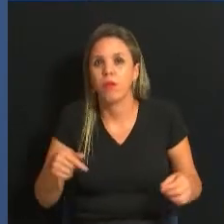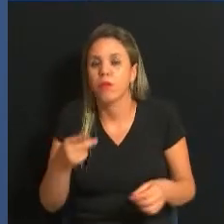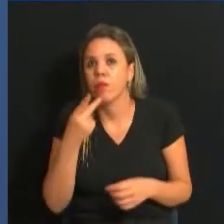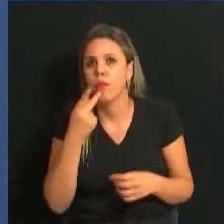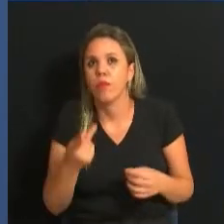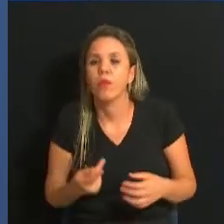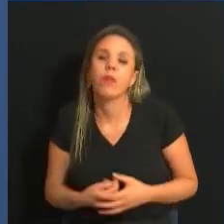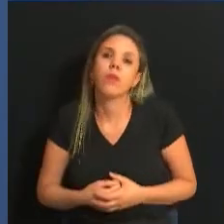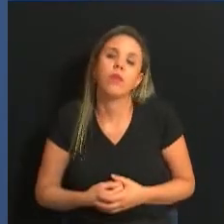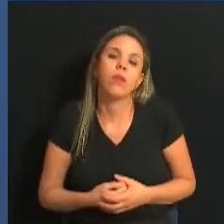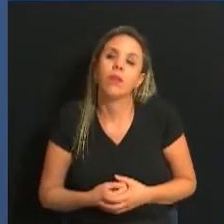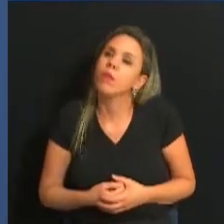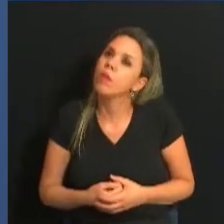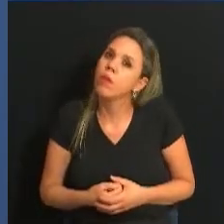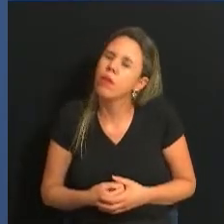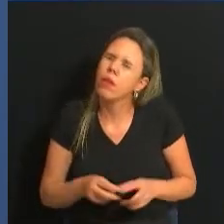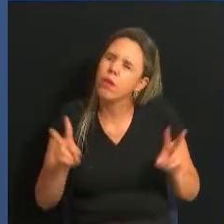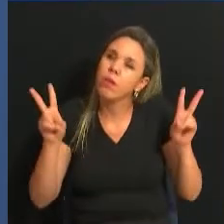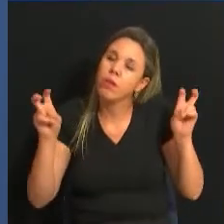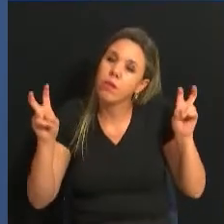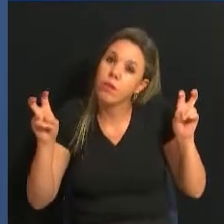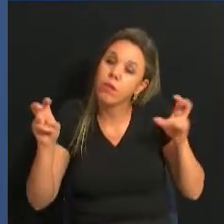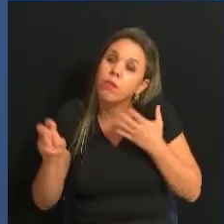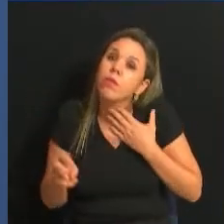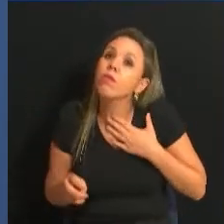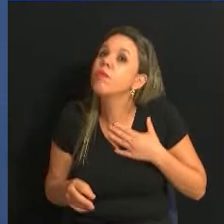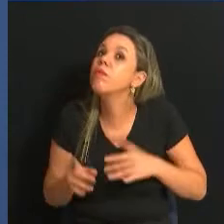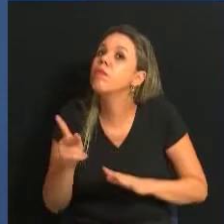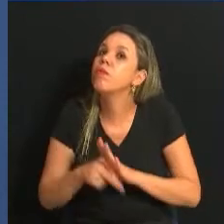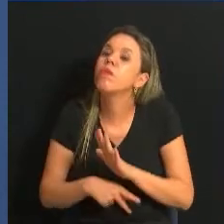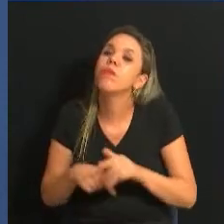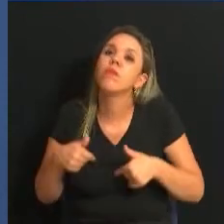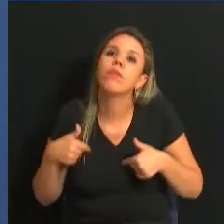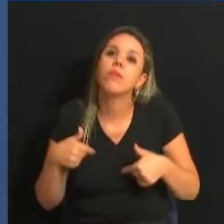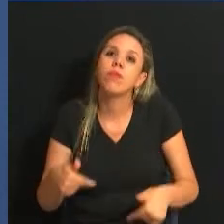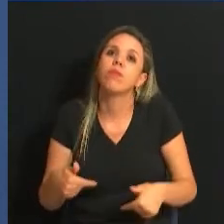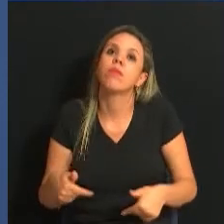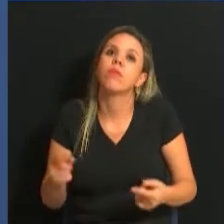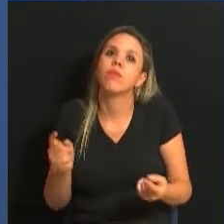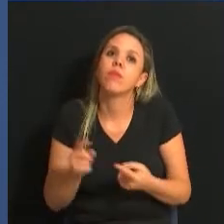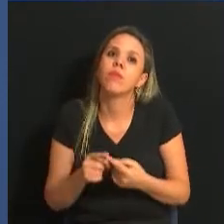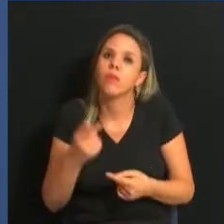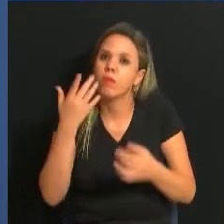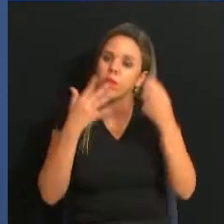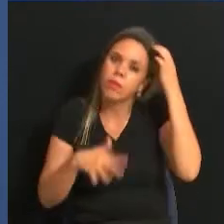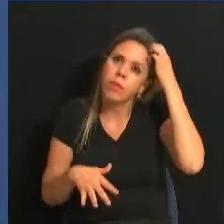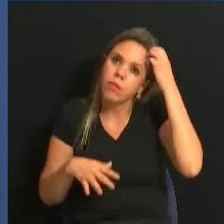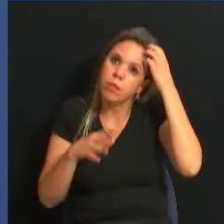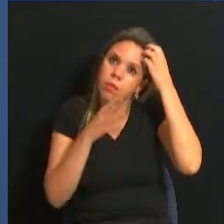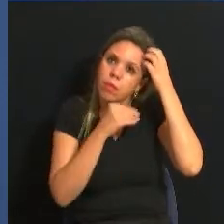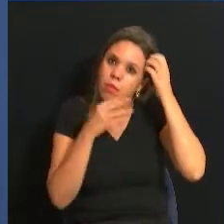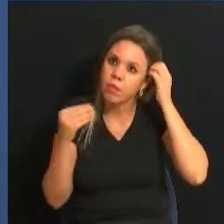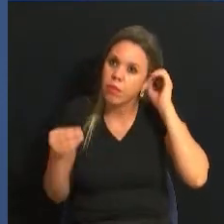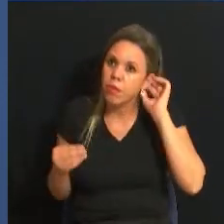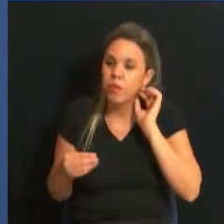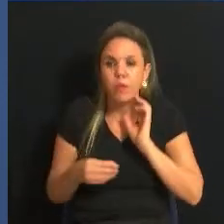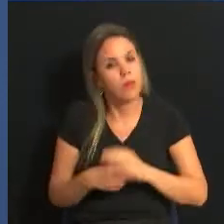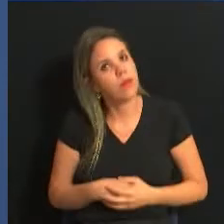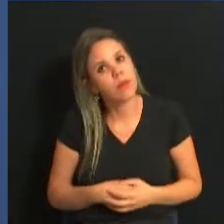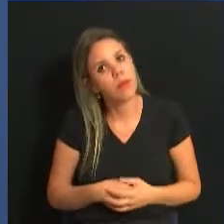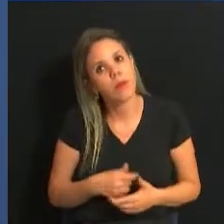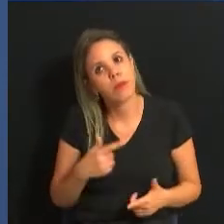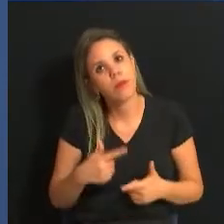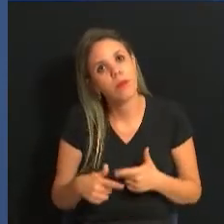a matéria que trata, olha, do plano de ações destinado às crianças e adolescentes em situação